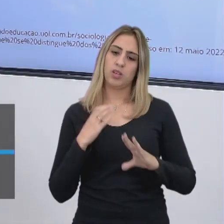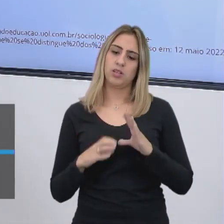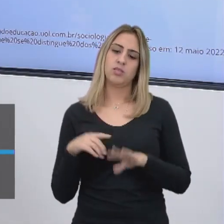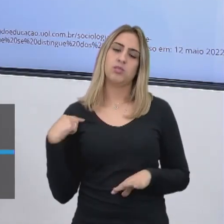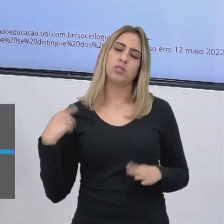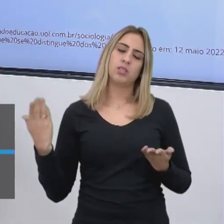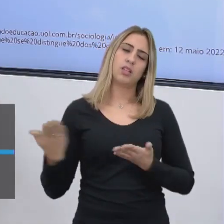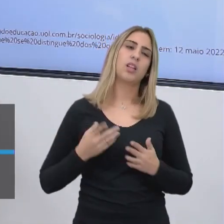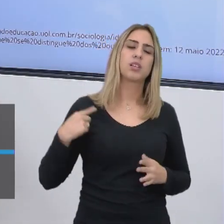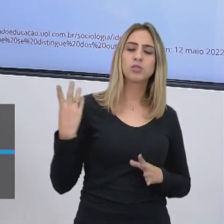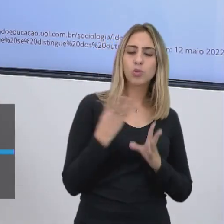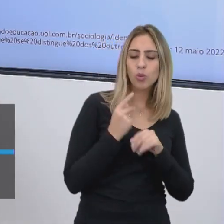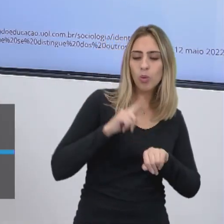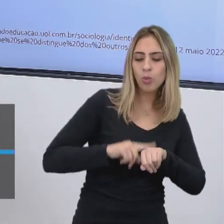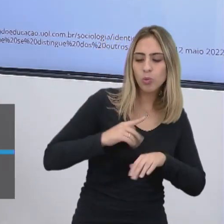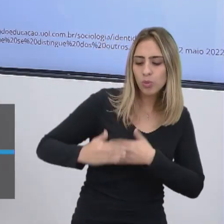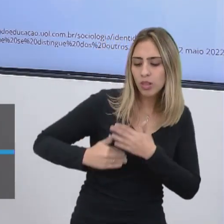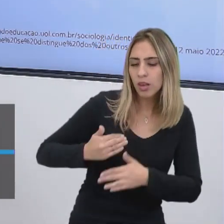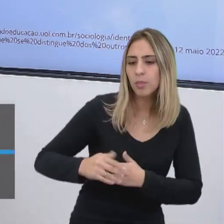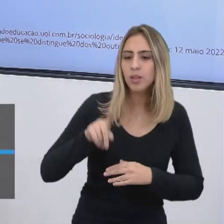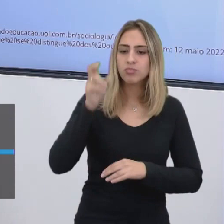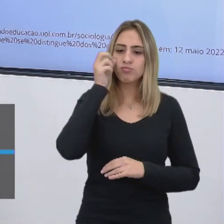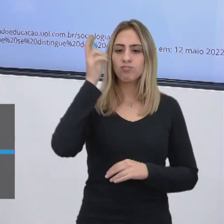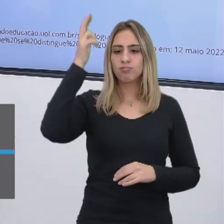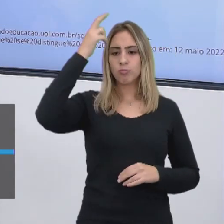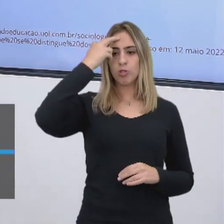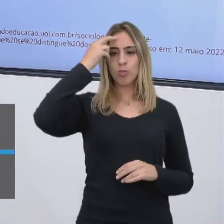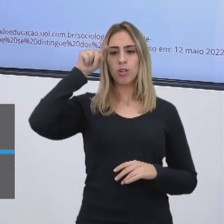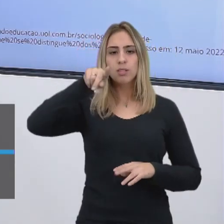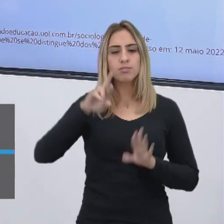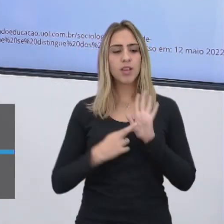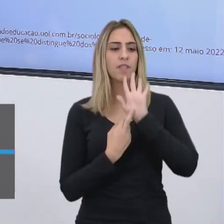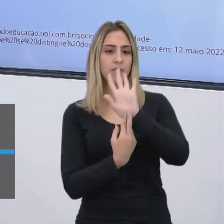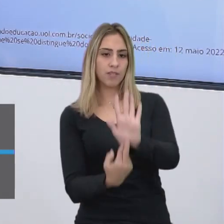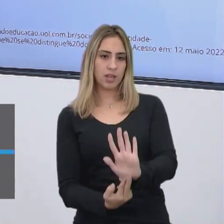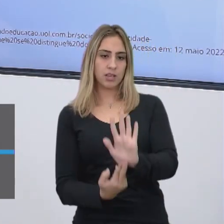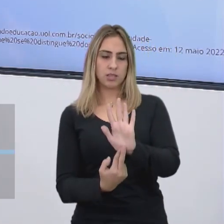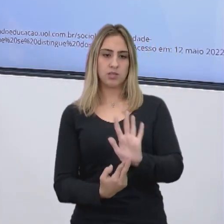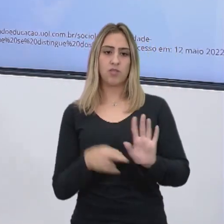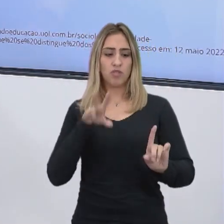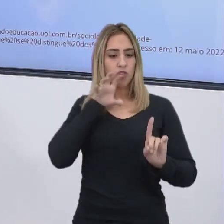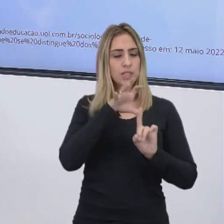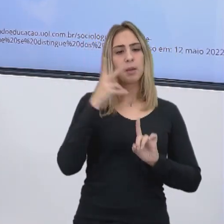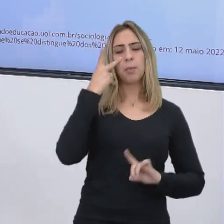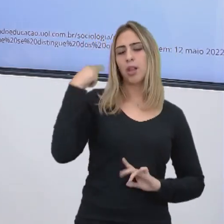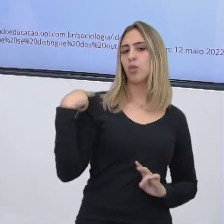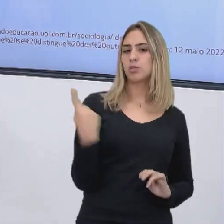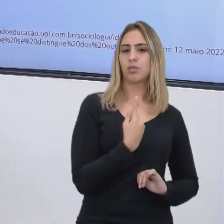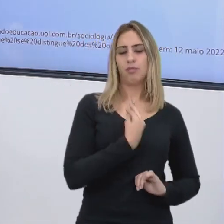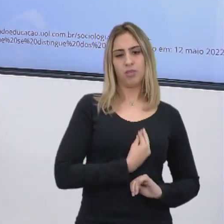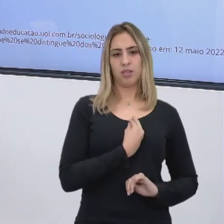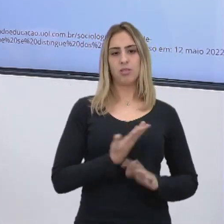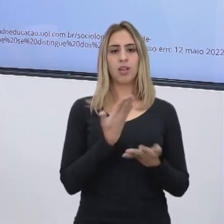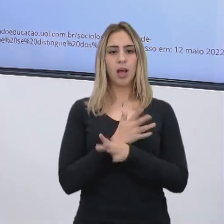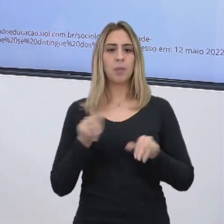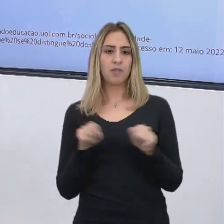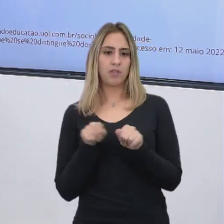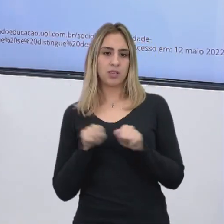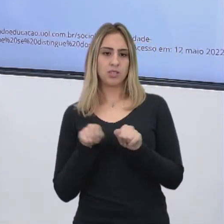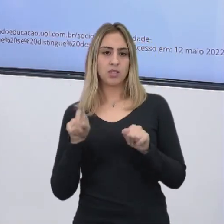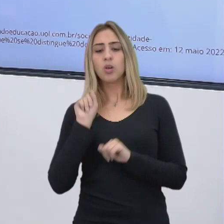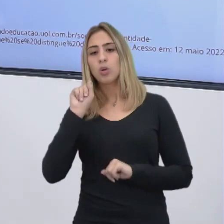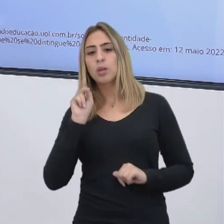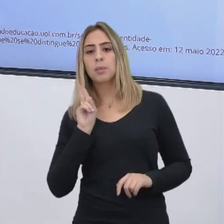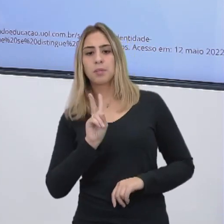que trazem o tempo inteiro essas culturas, essas referências, essas influências para a nossa vida e acabam fazendo com